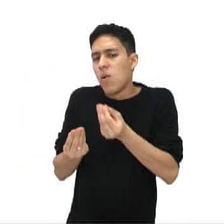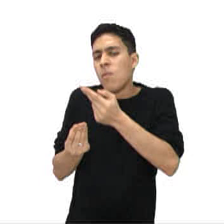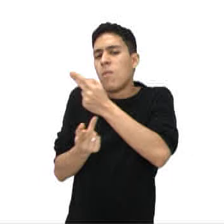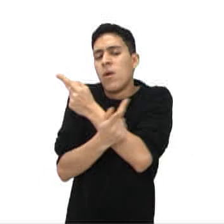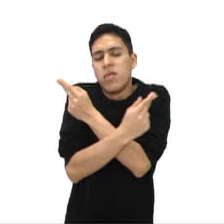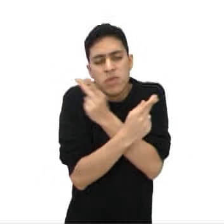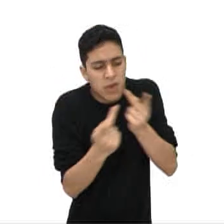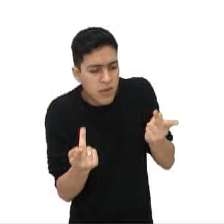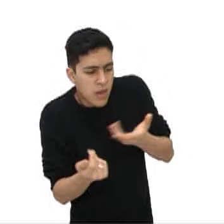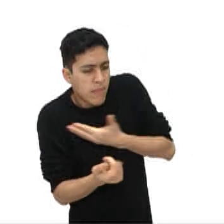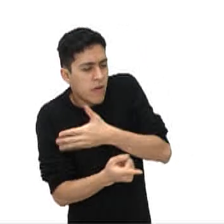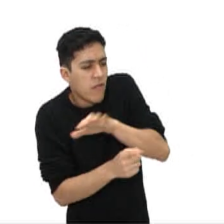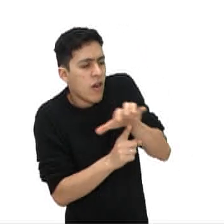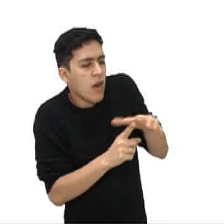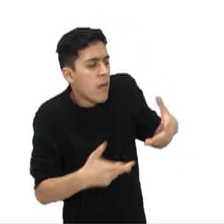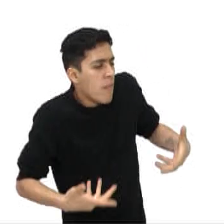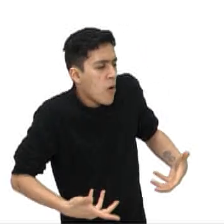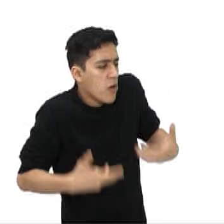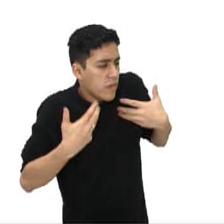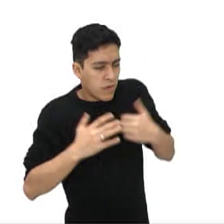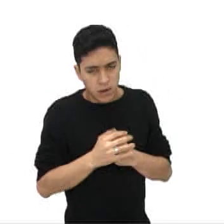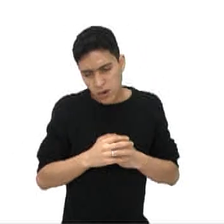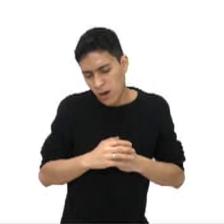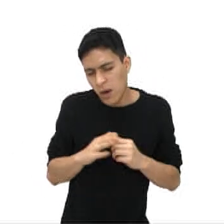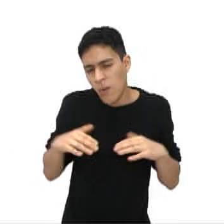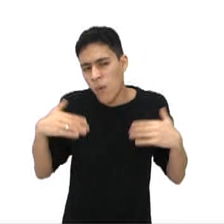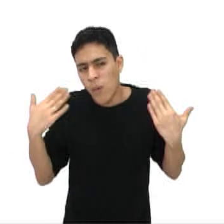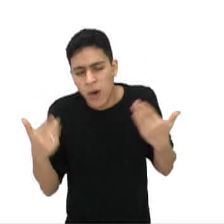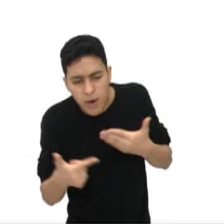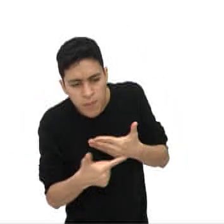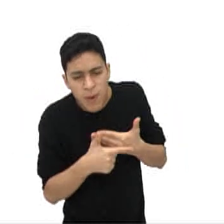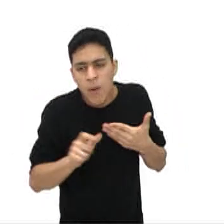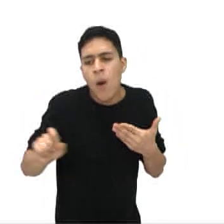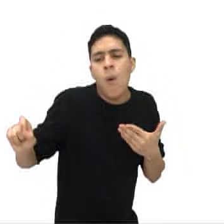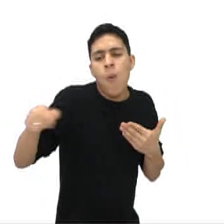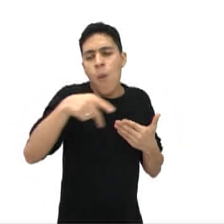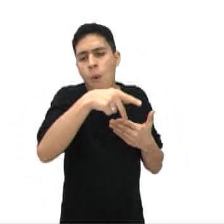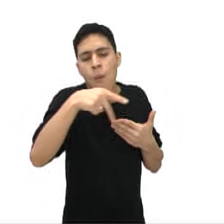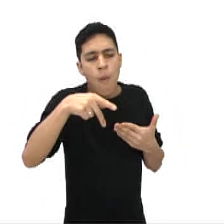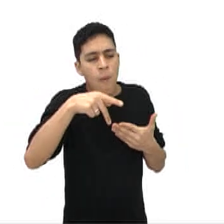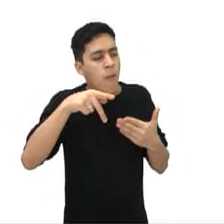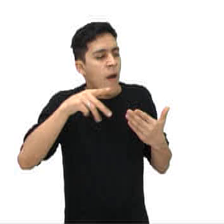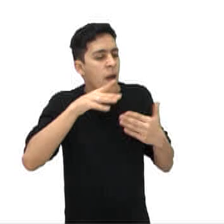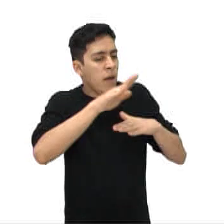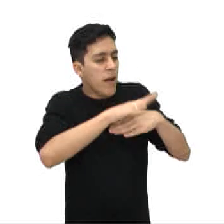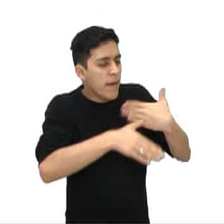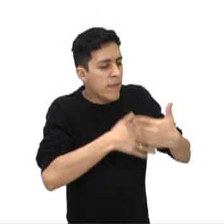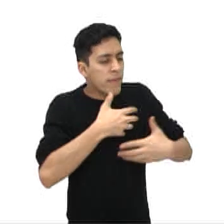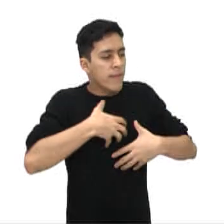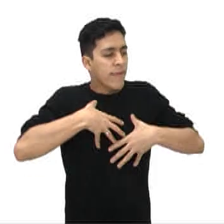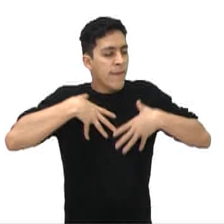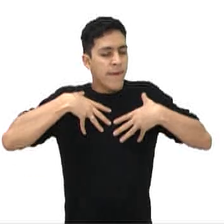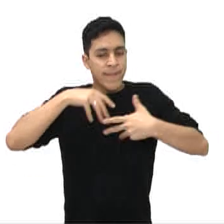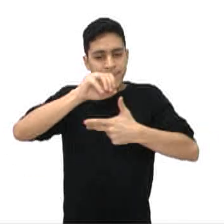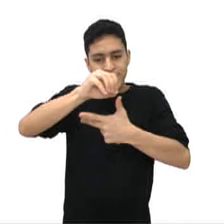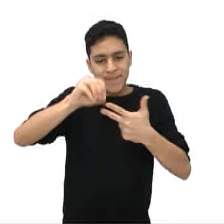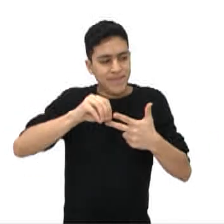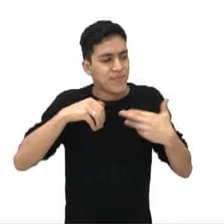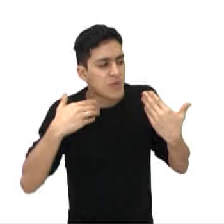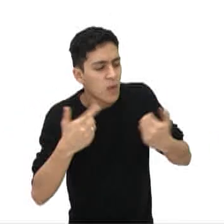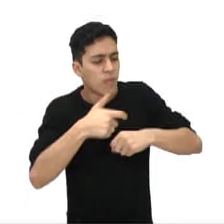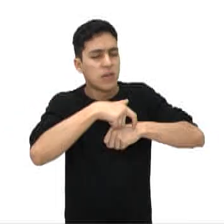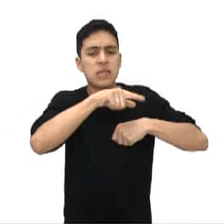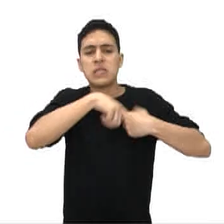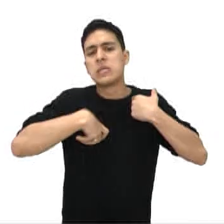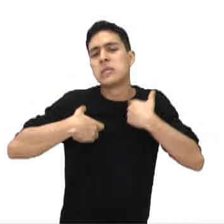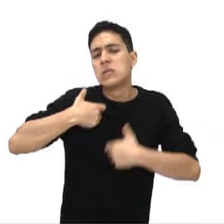na motivação, né? Qual o papel que os professores tiveram na motivação para o Enem? E por último, nos momentos de insegurança, o que